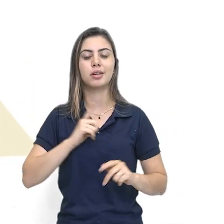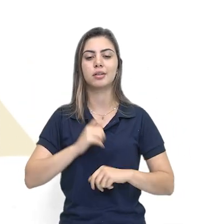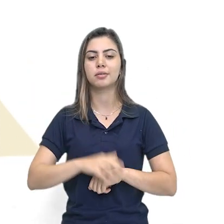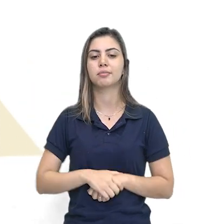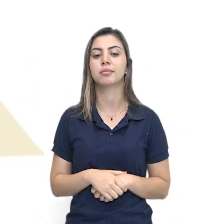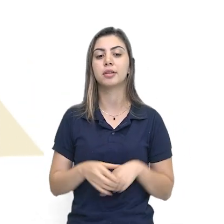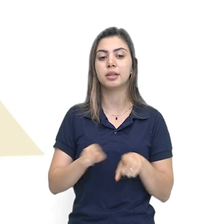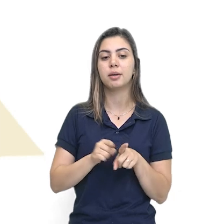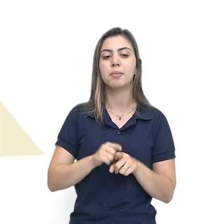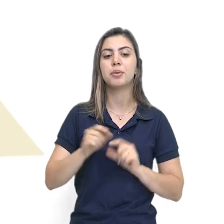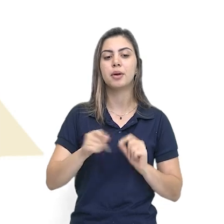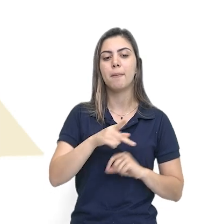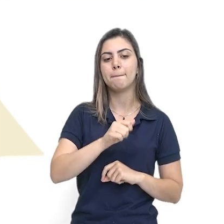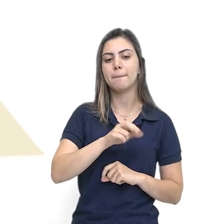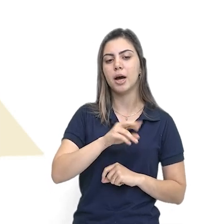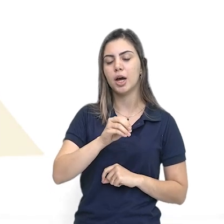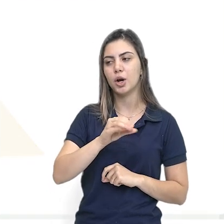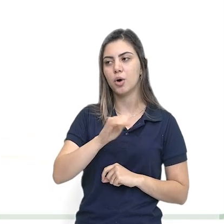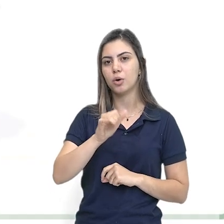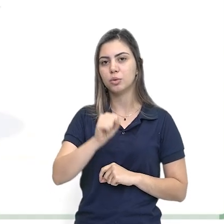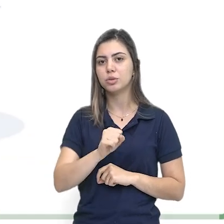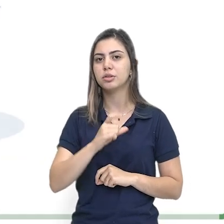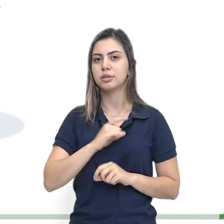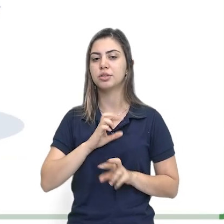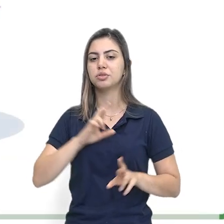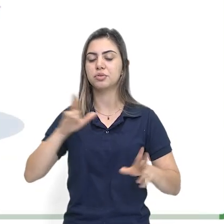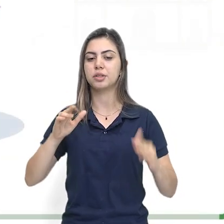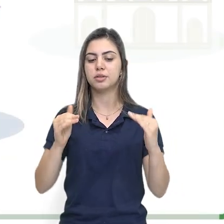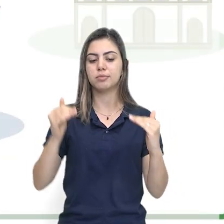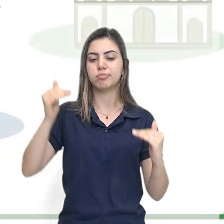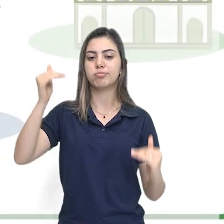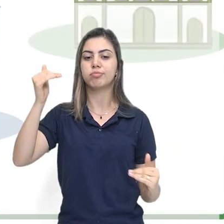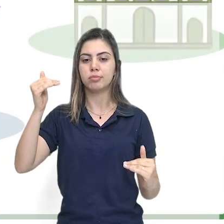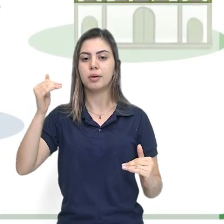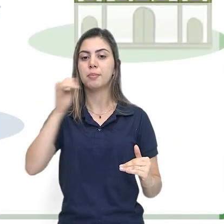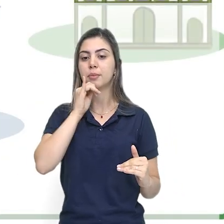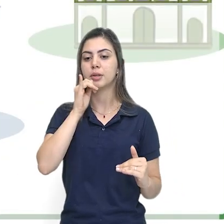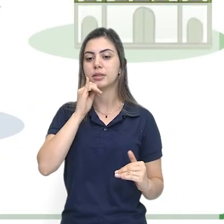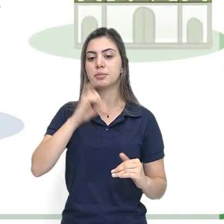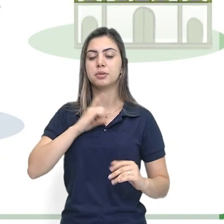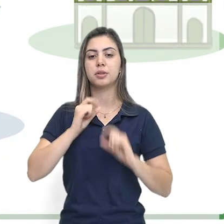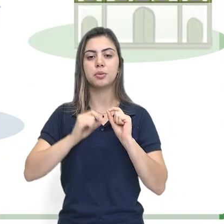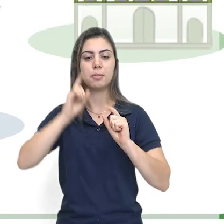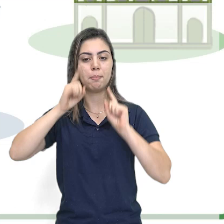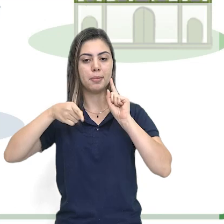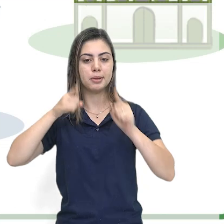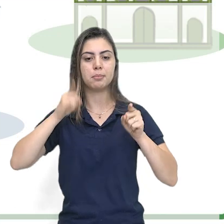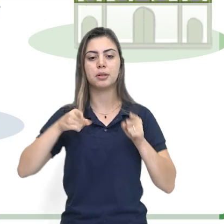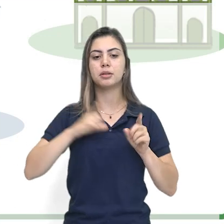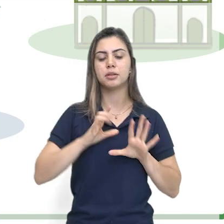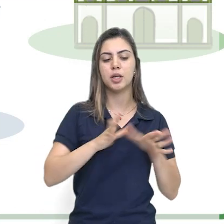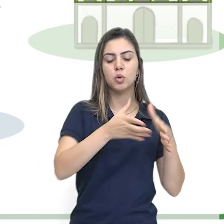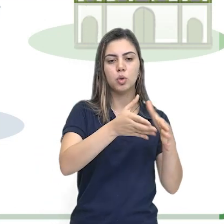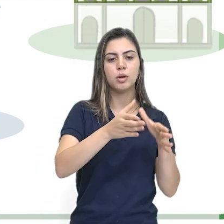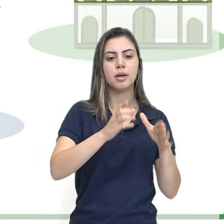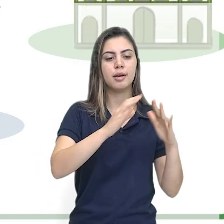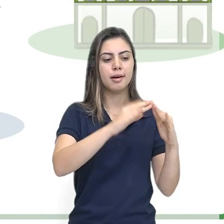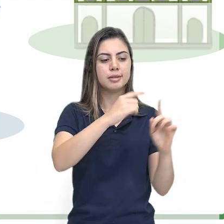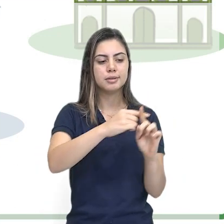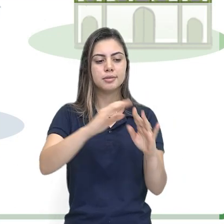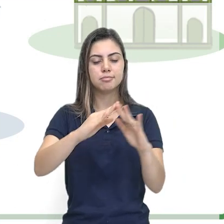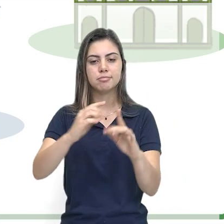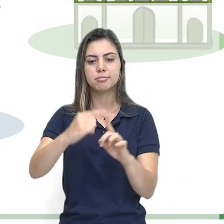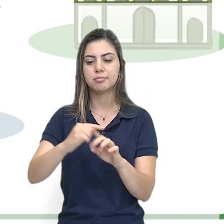que faziam parte do baixo clero. Os bispos lideravam dioceses, que eram conjuntos de paróquias, enquanto